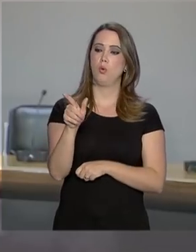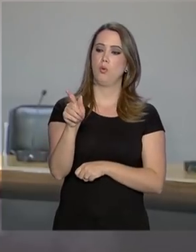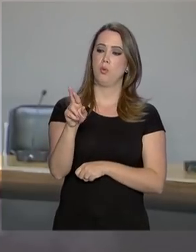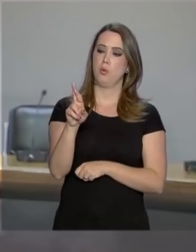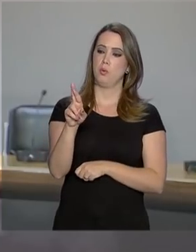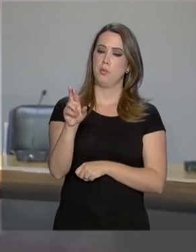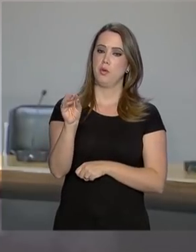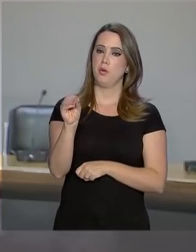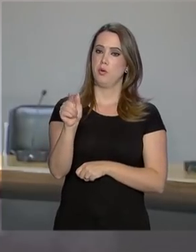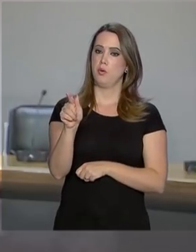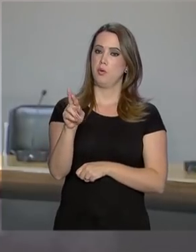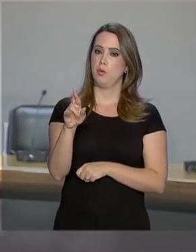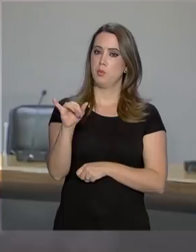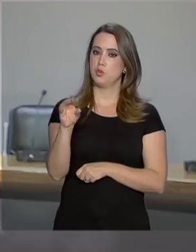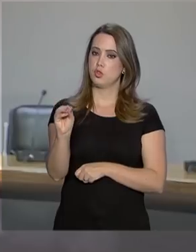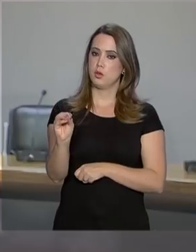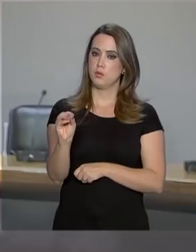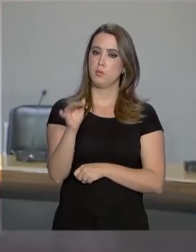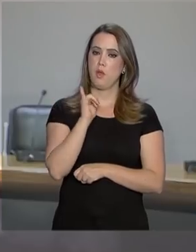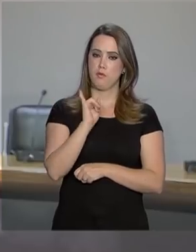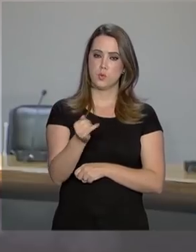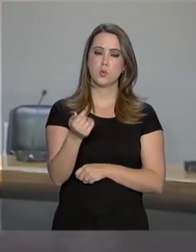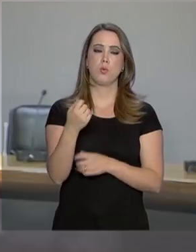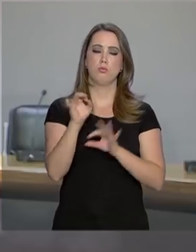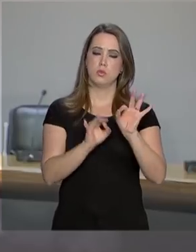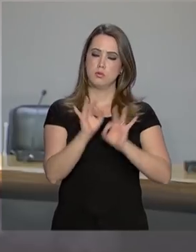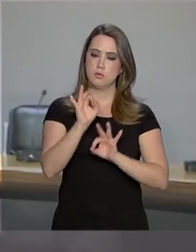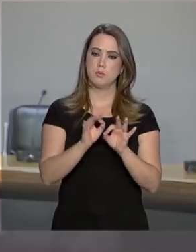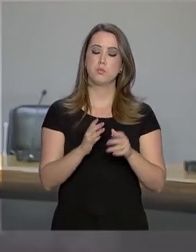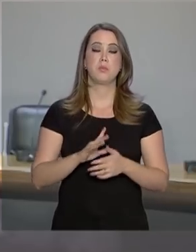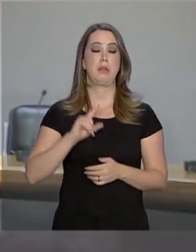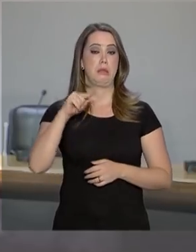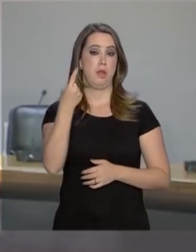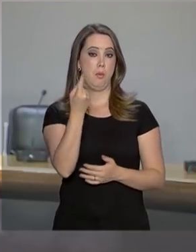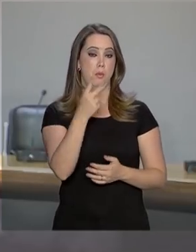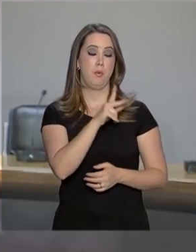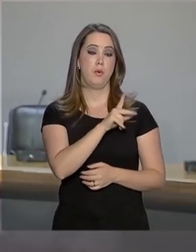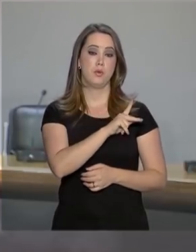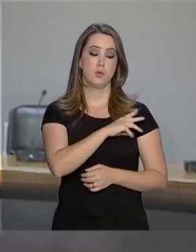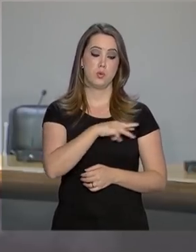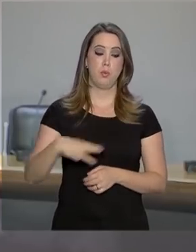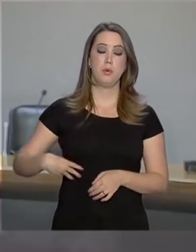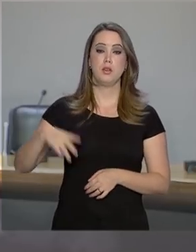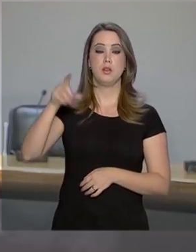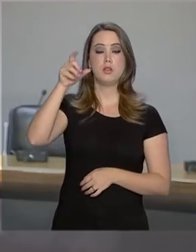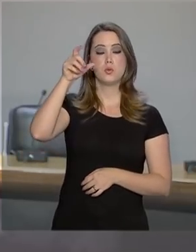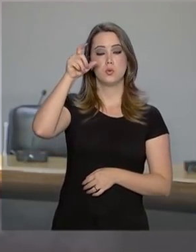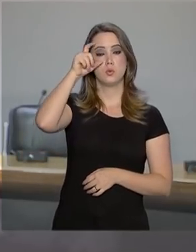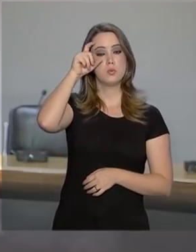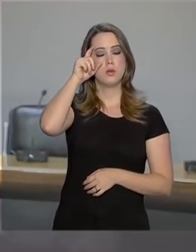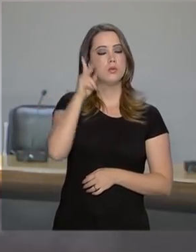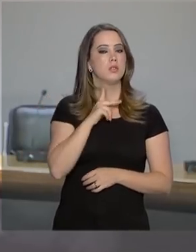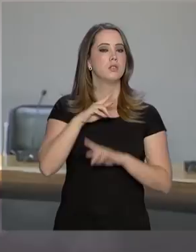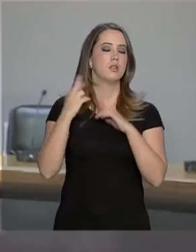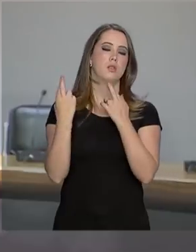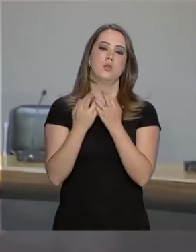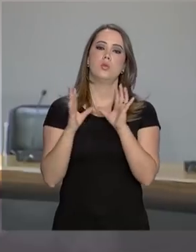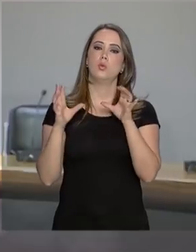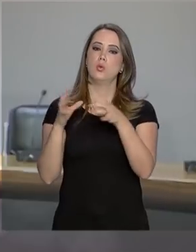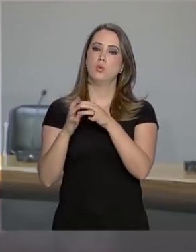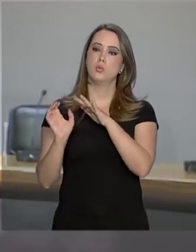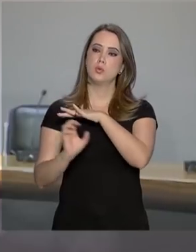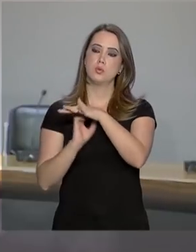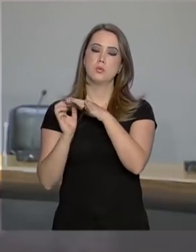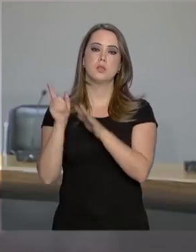sobre a agenda de Paulo Guedes Logo mais às 500 da tarde ele tem outras reuniões com representantes de companhias